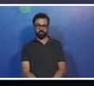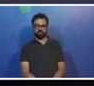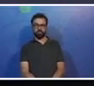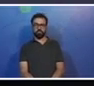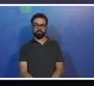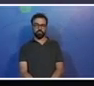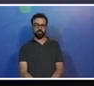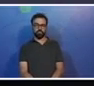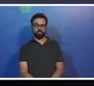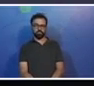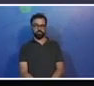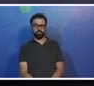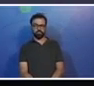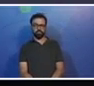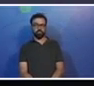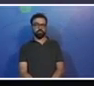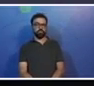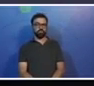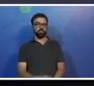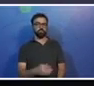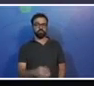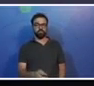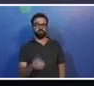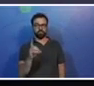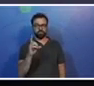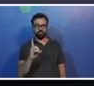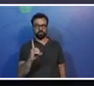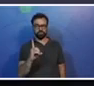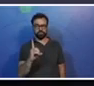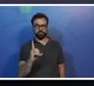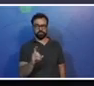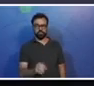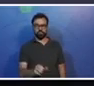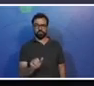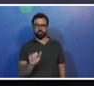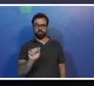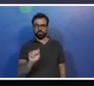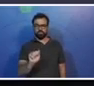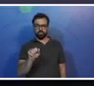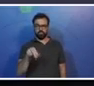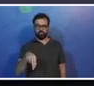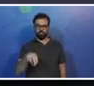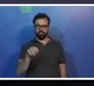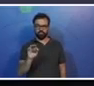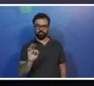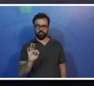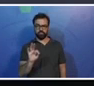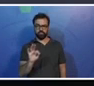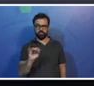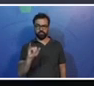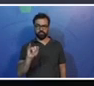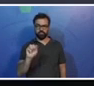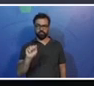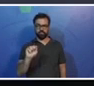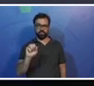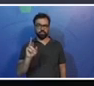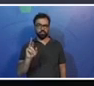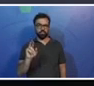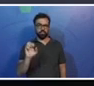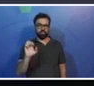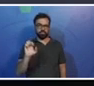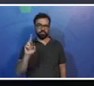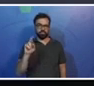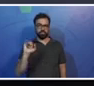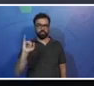Quem pensou que a alternativa que está, o prefixo corretamente grafado,